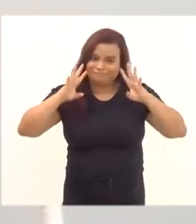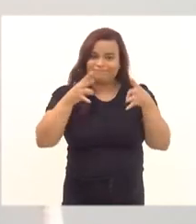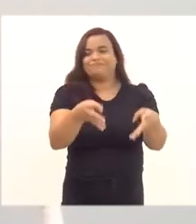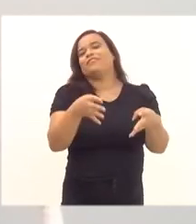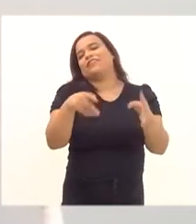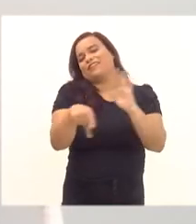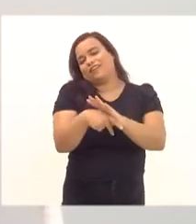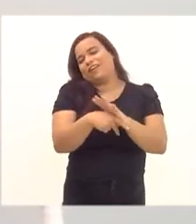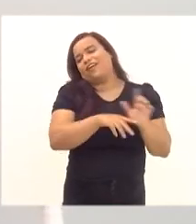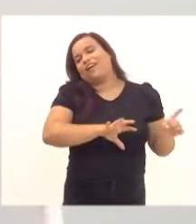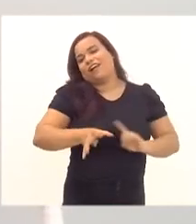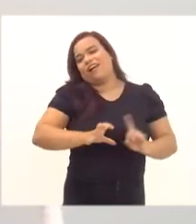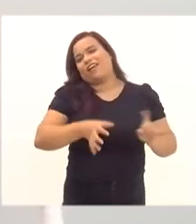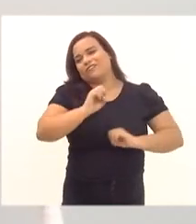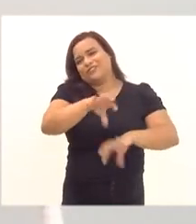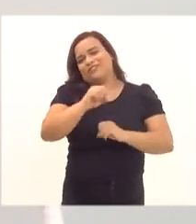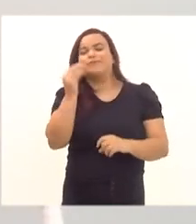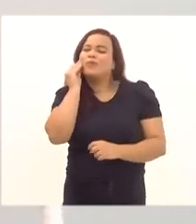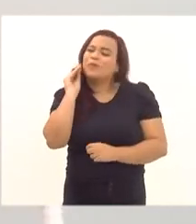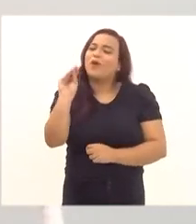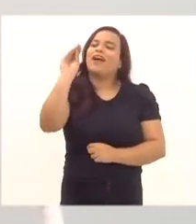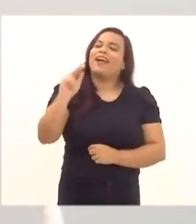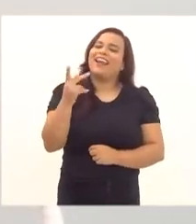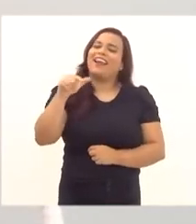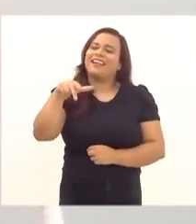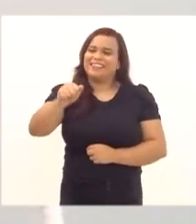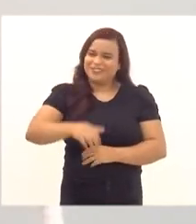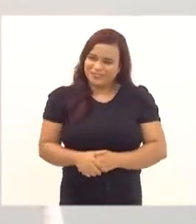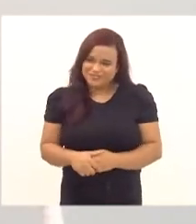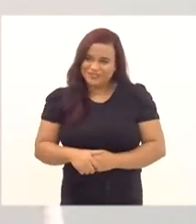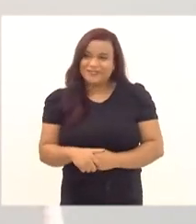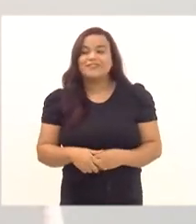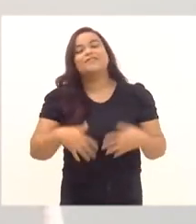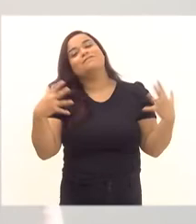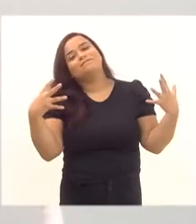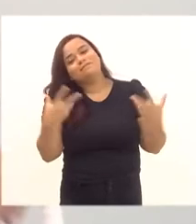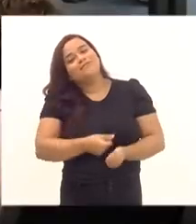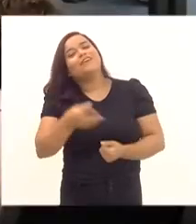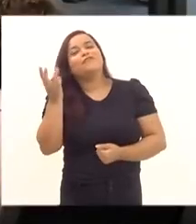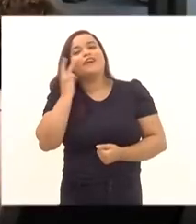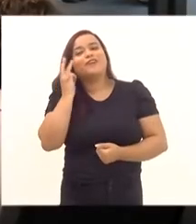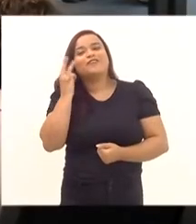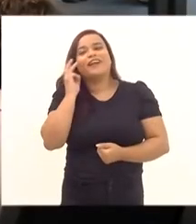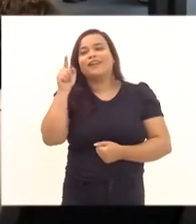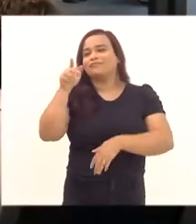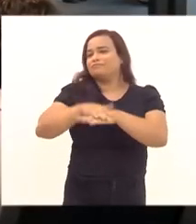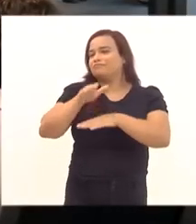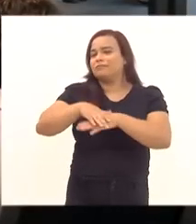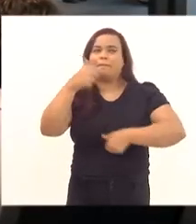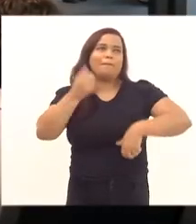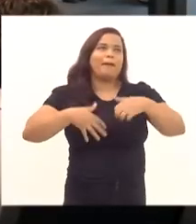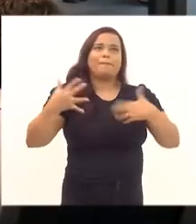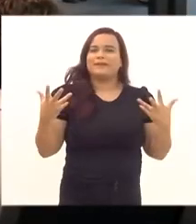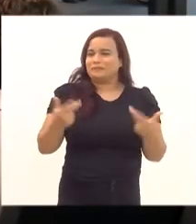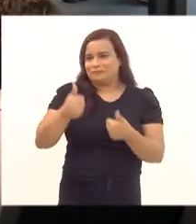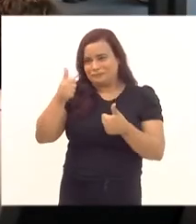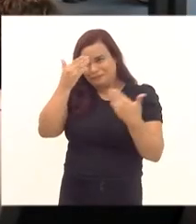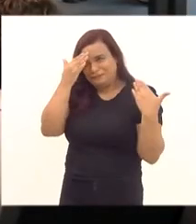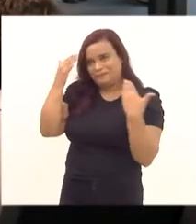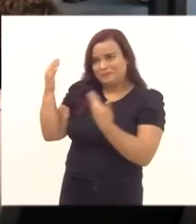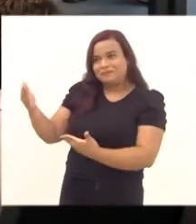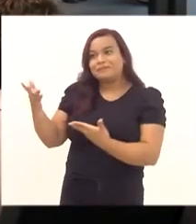rádio através da radiofonia educativa beijo Eliana maravilha waldeck Muito luxuosa sua intervenção Obrigado